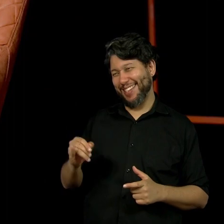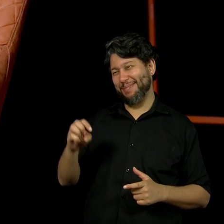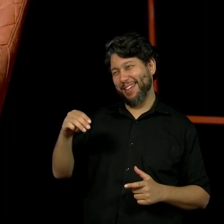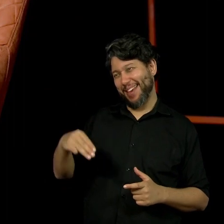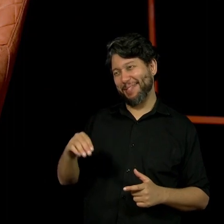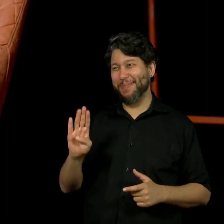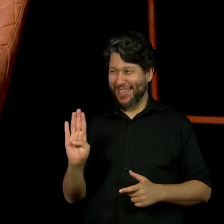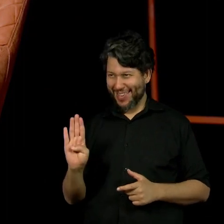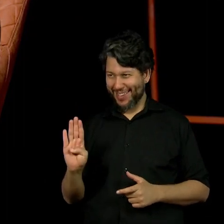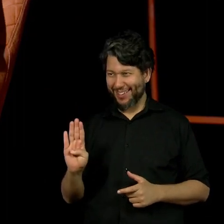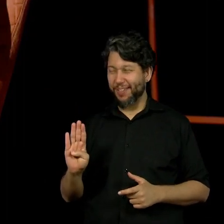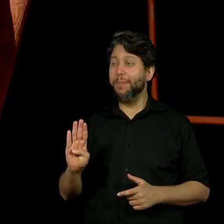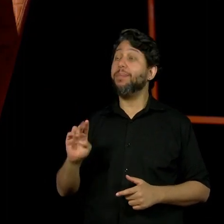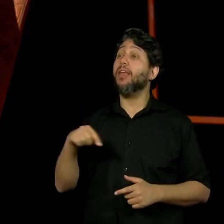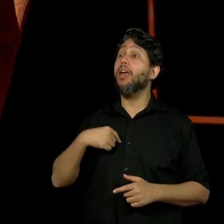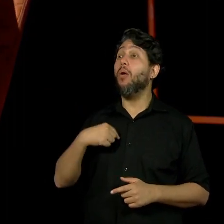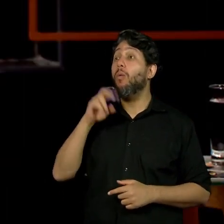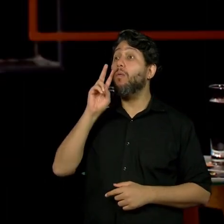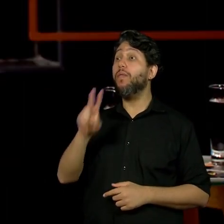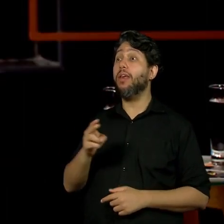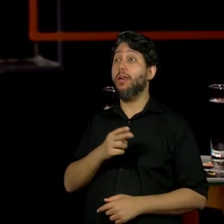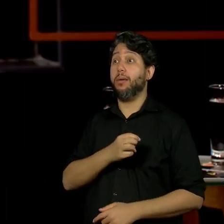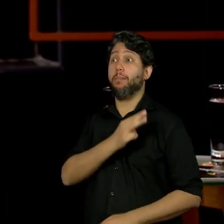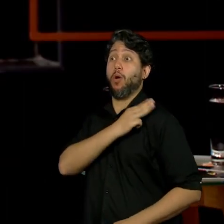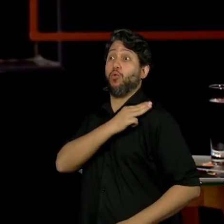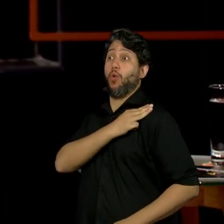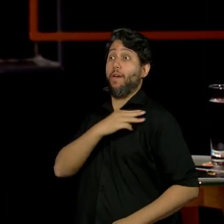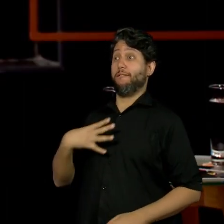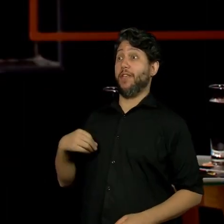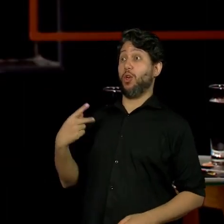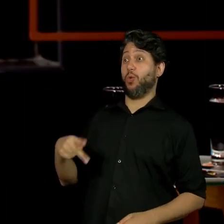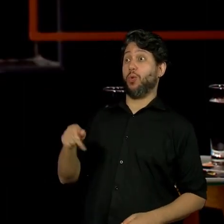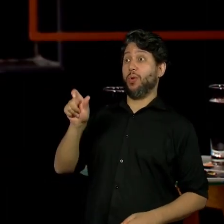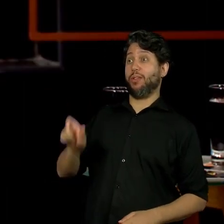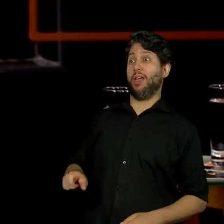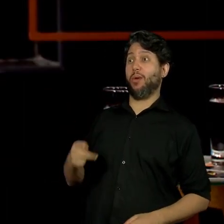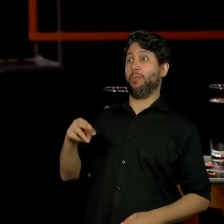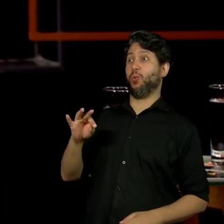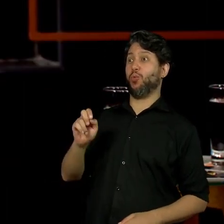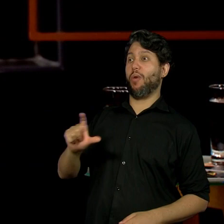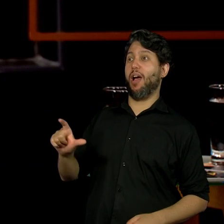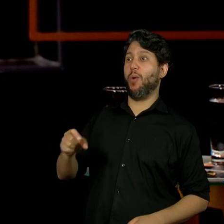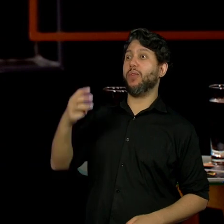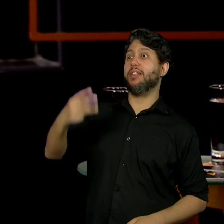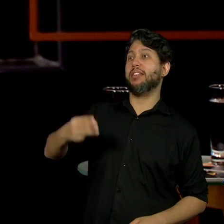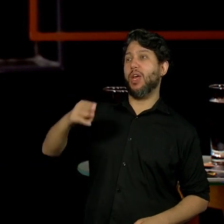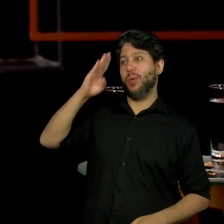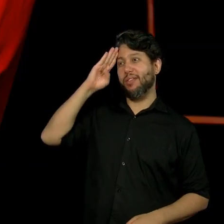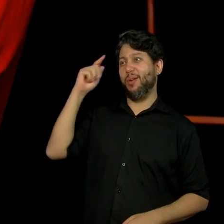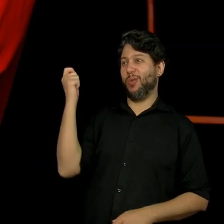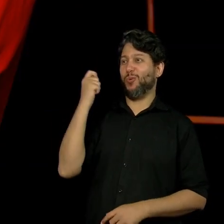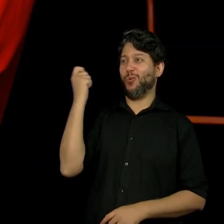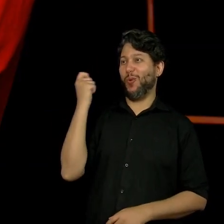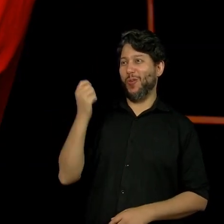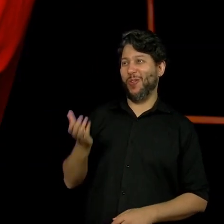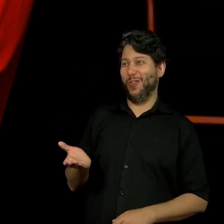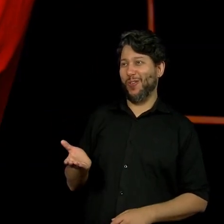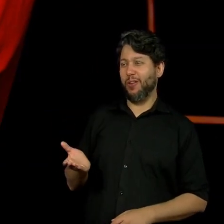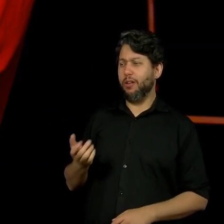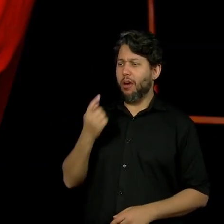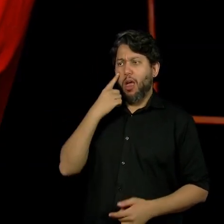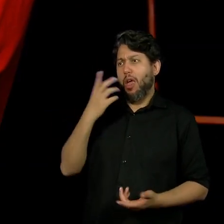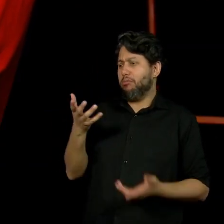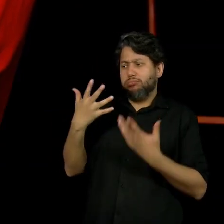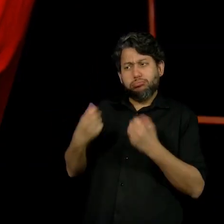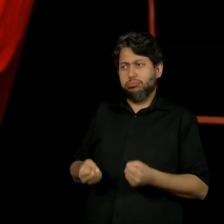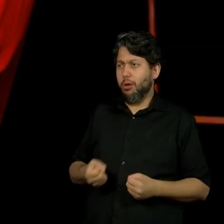vim trabalhar, encontro lá um major, filho do general Portugal, que era o comandante do 3º Exército do Rio Grande do Sul. Então, não tive dúvida,